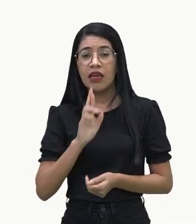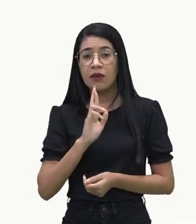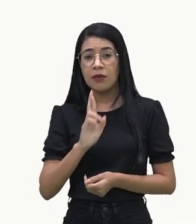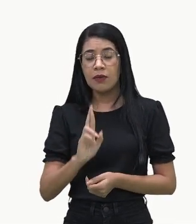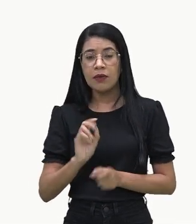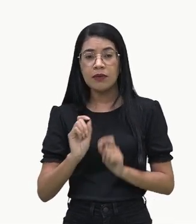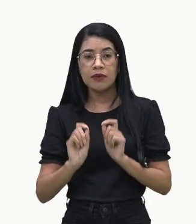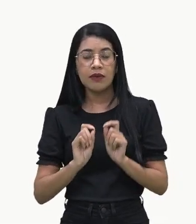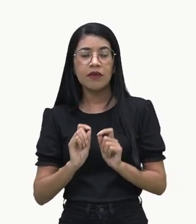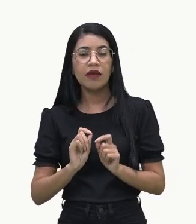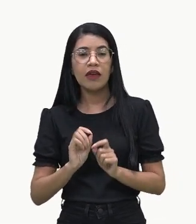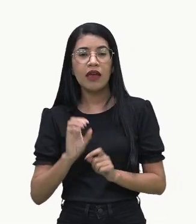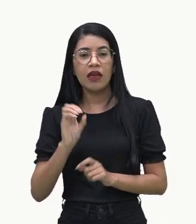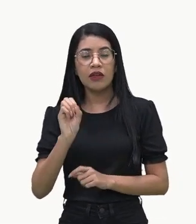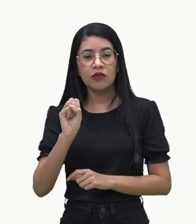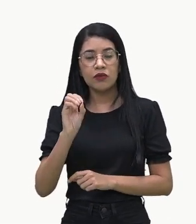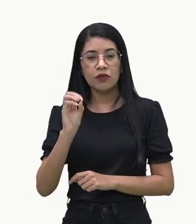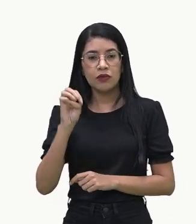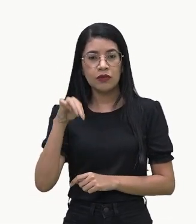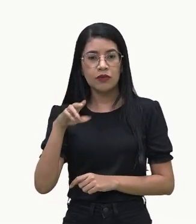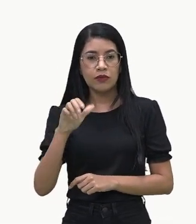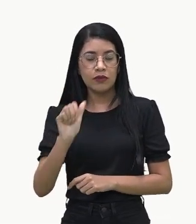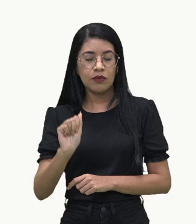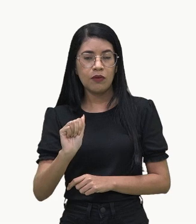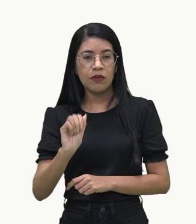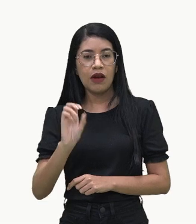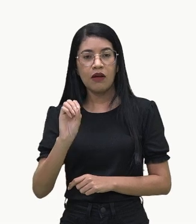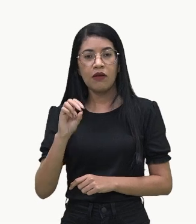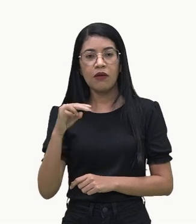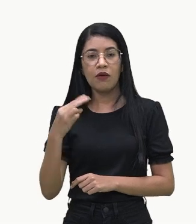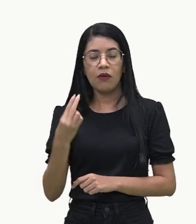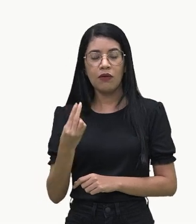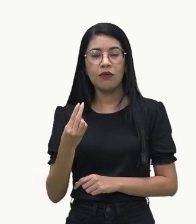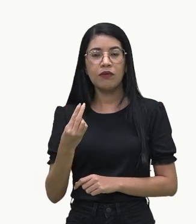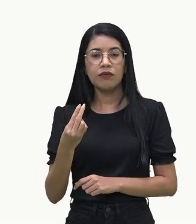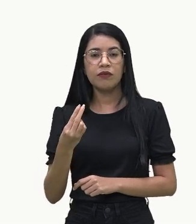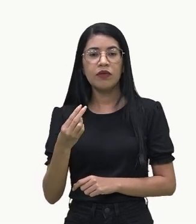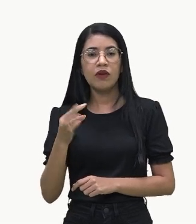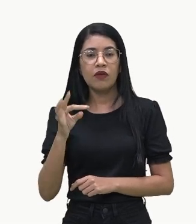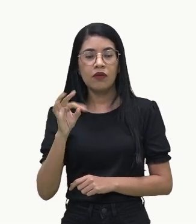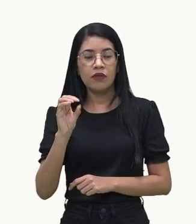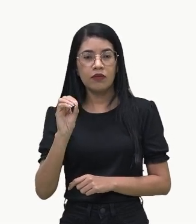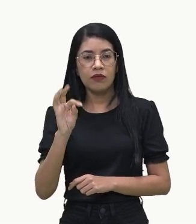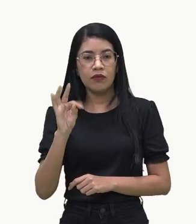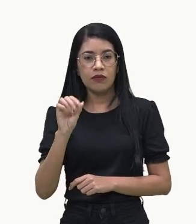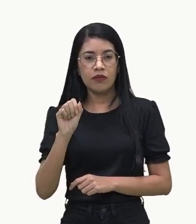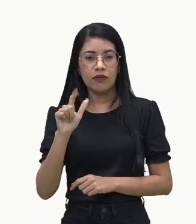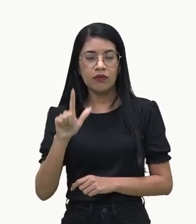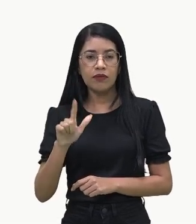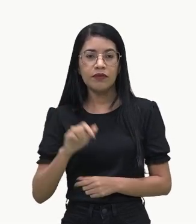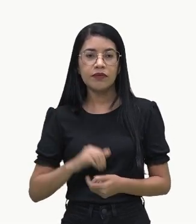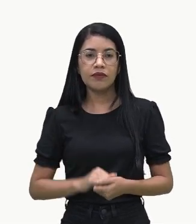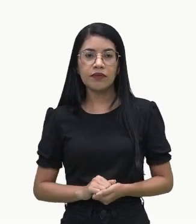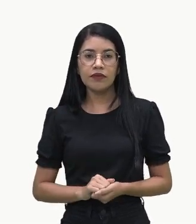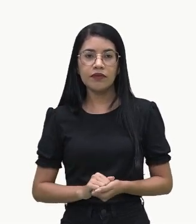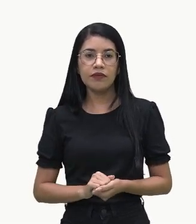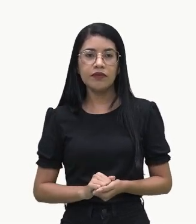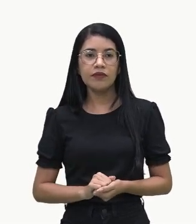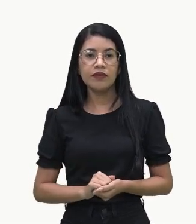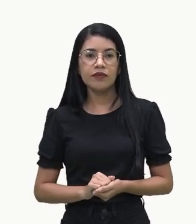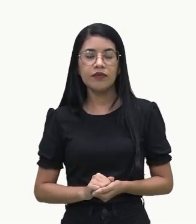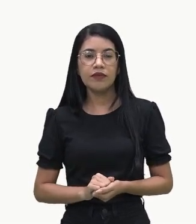é chamado de quê mesmo? Exatamente. É a soma ou o